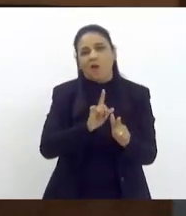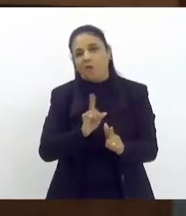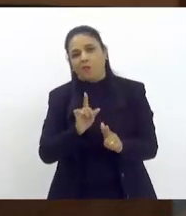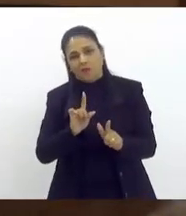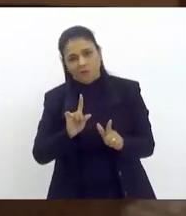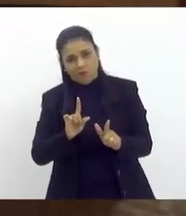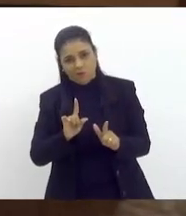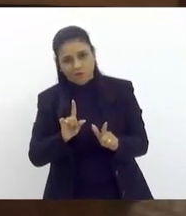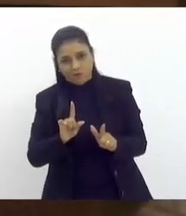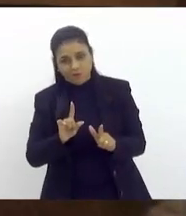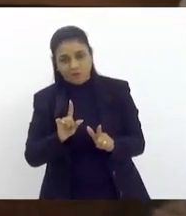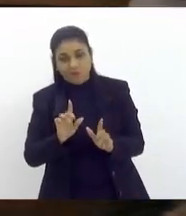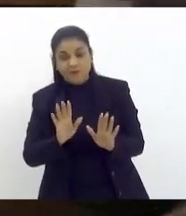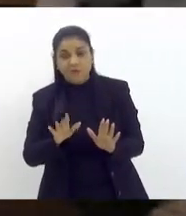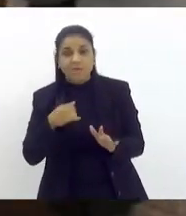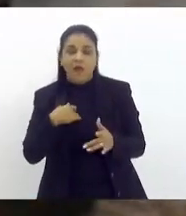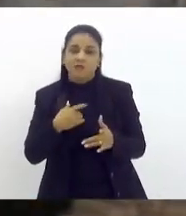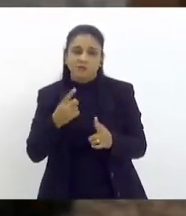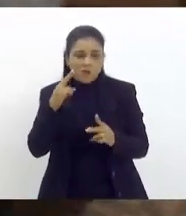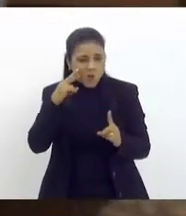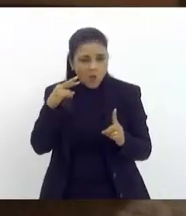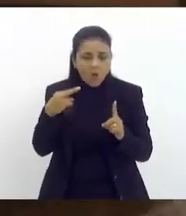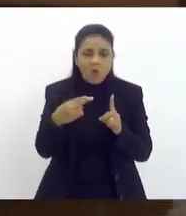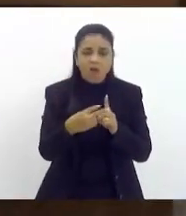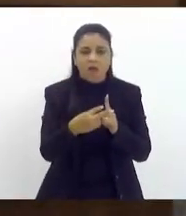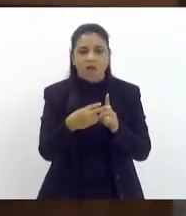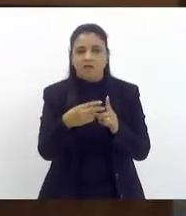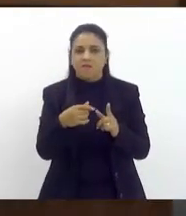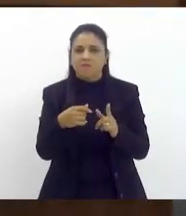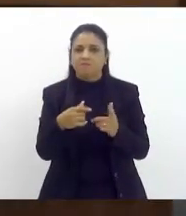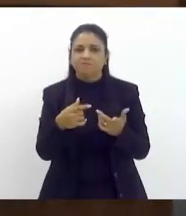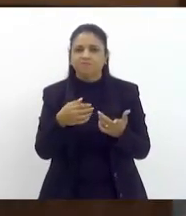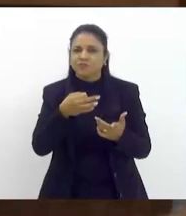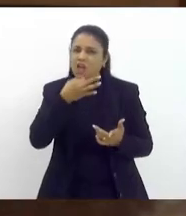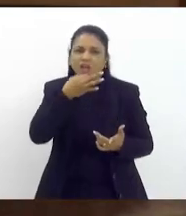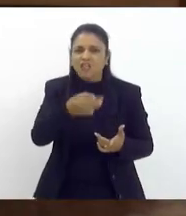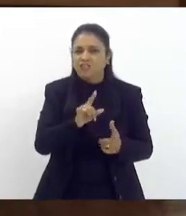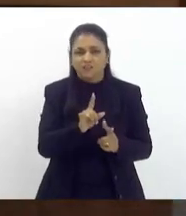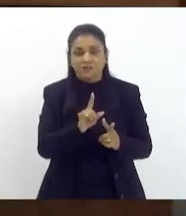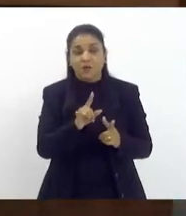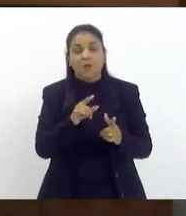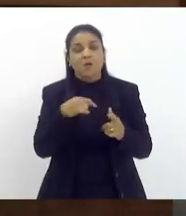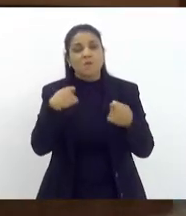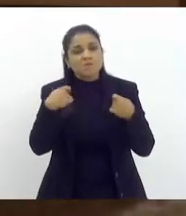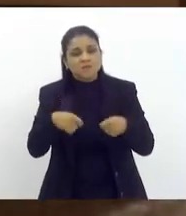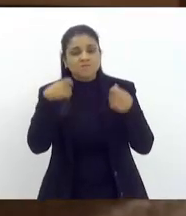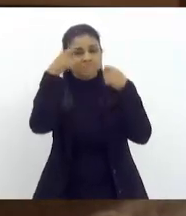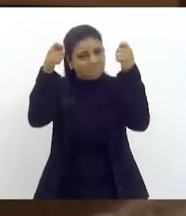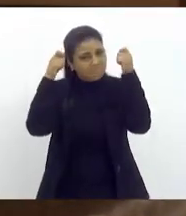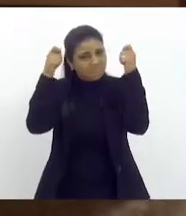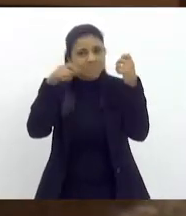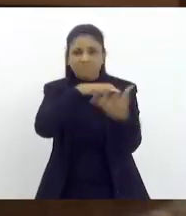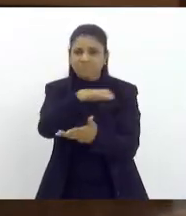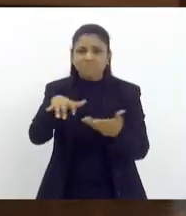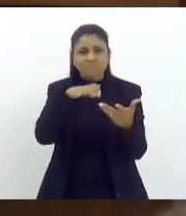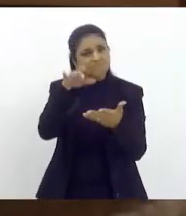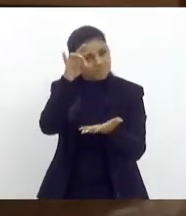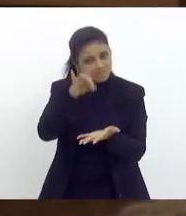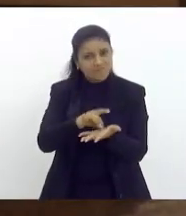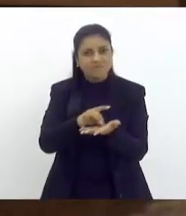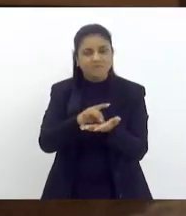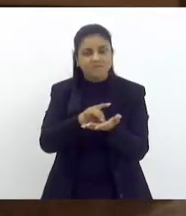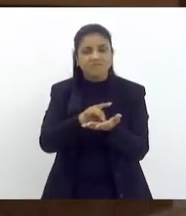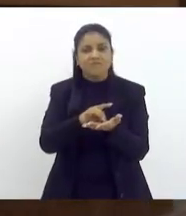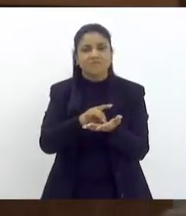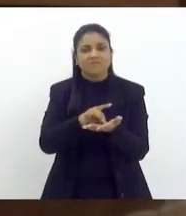criminalize o que são manifestações legítimas Se a gente criminalizar todas as manifestações a gente não